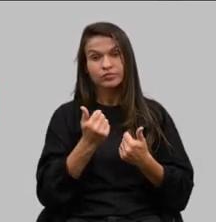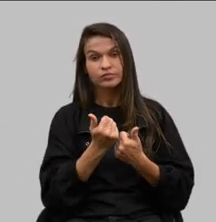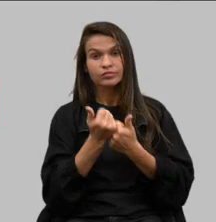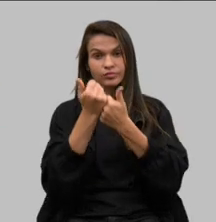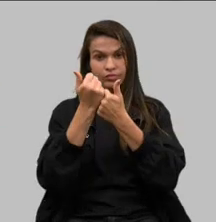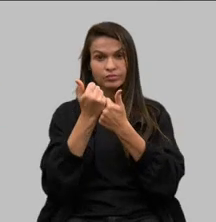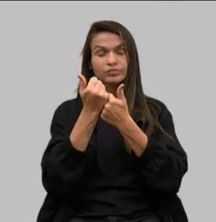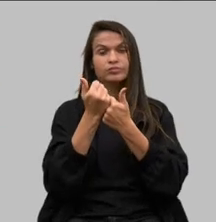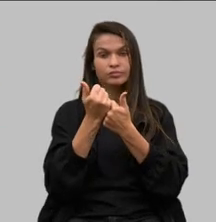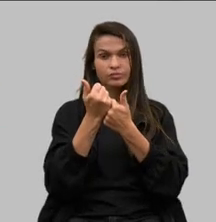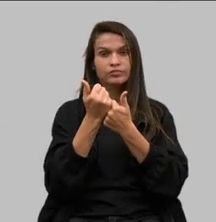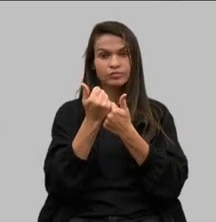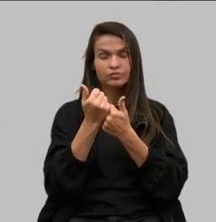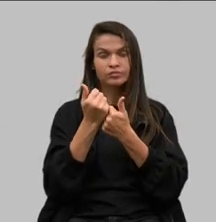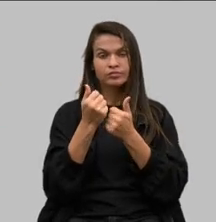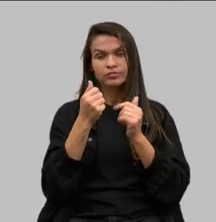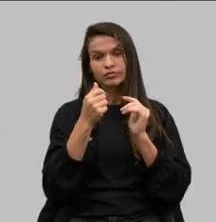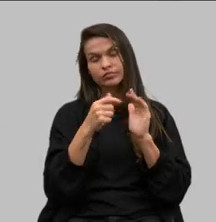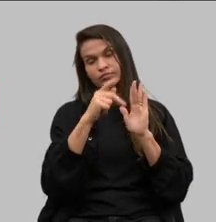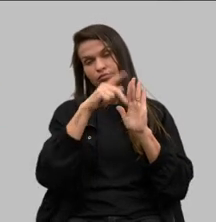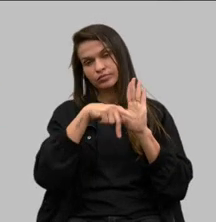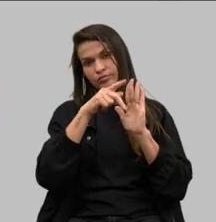nessa nesse